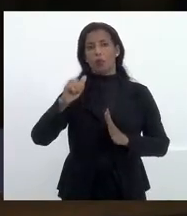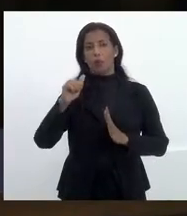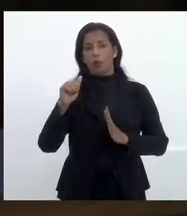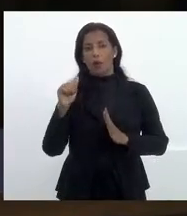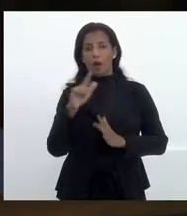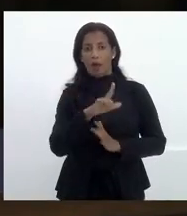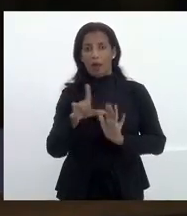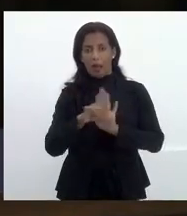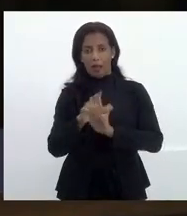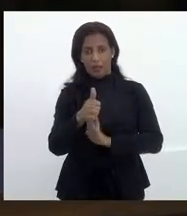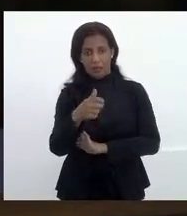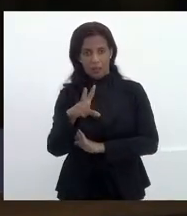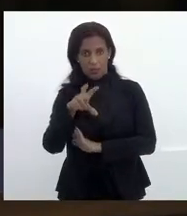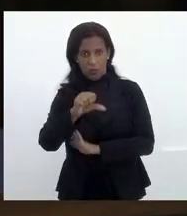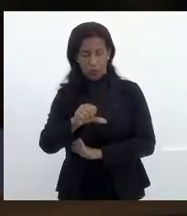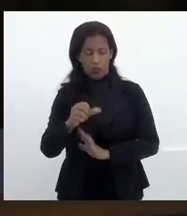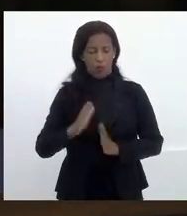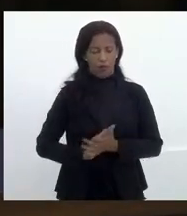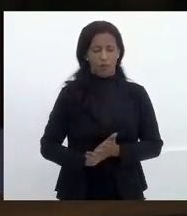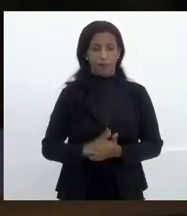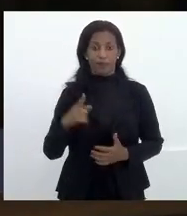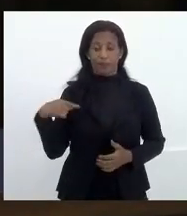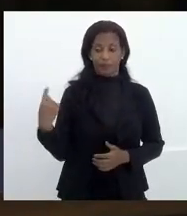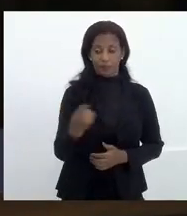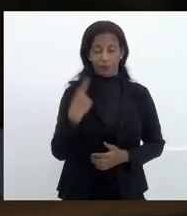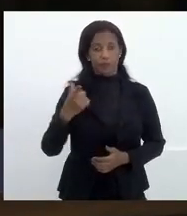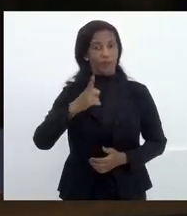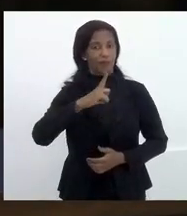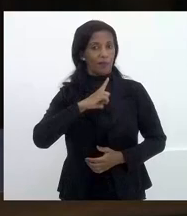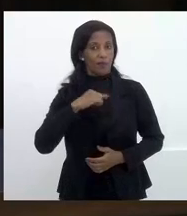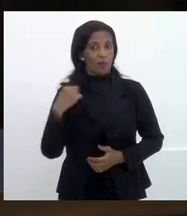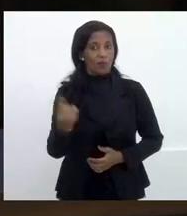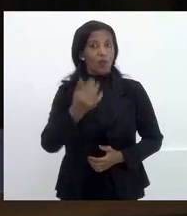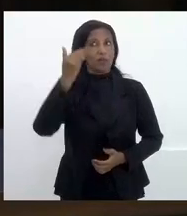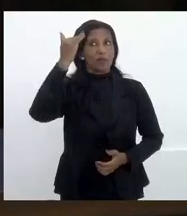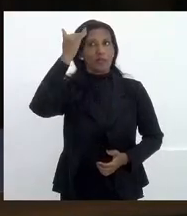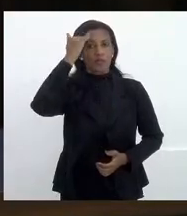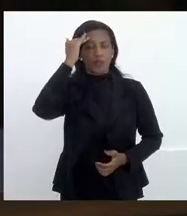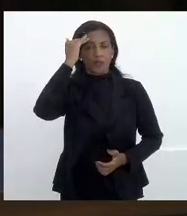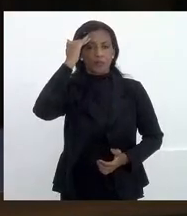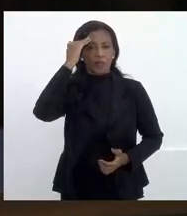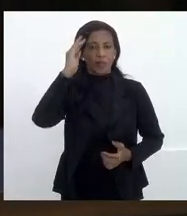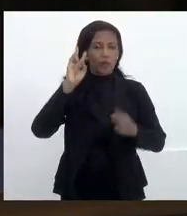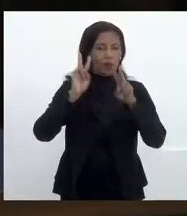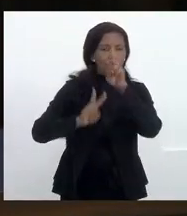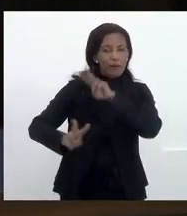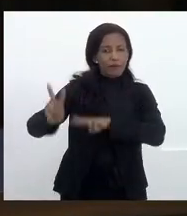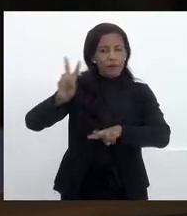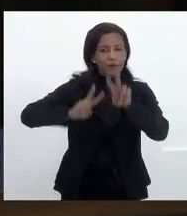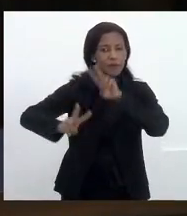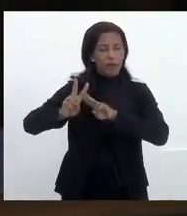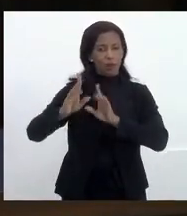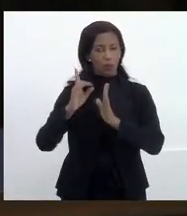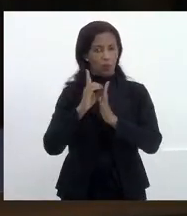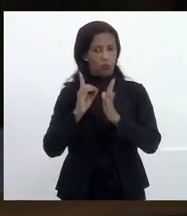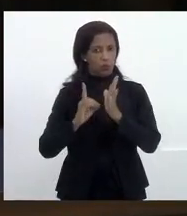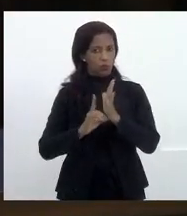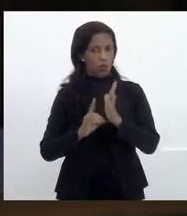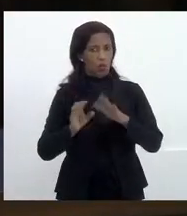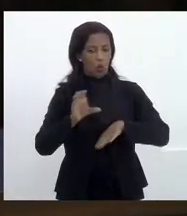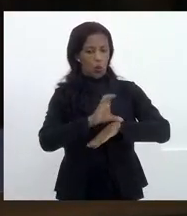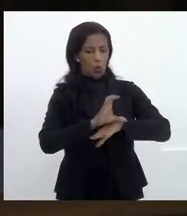Decreto 10.681 que nós temos né no nosso entendimento é a visão de que um decreto inconstitucional